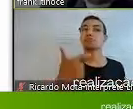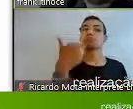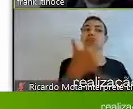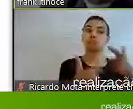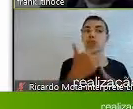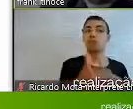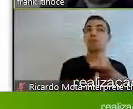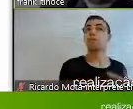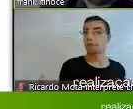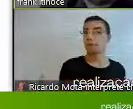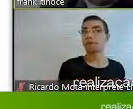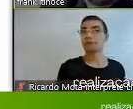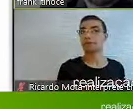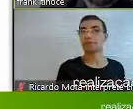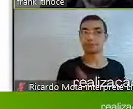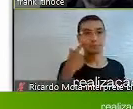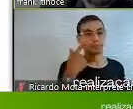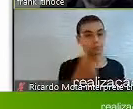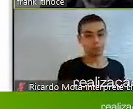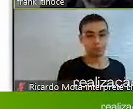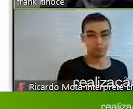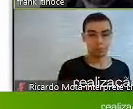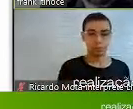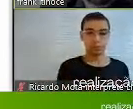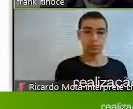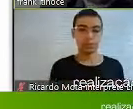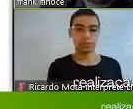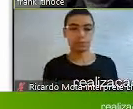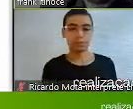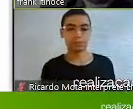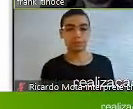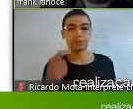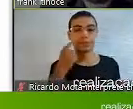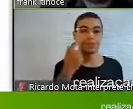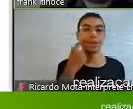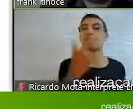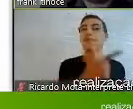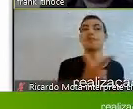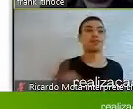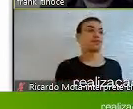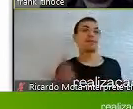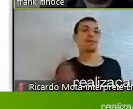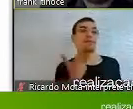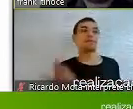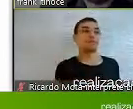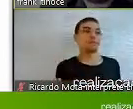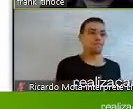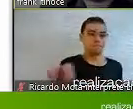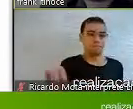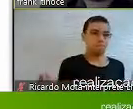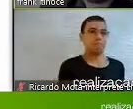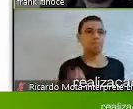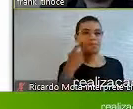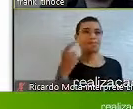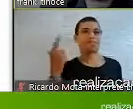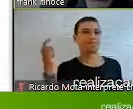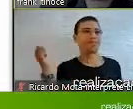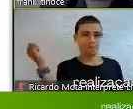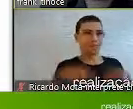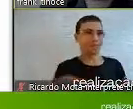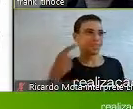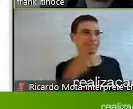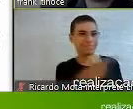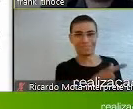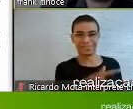lá. Troca. Ai, meu Deus. Agora foi. Então, sou eu.